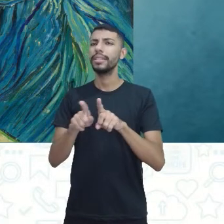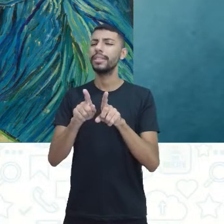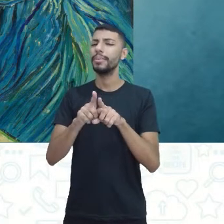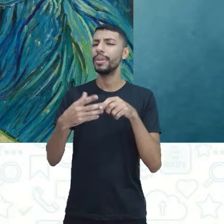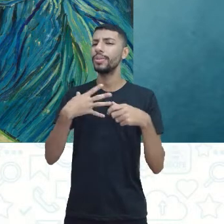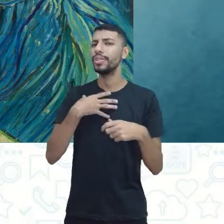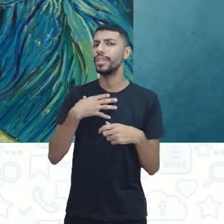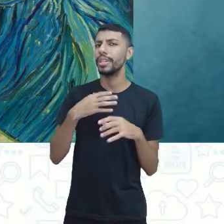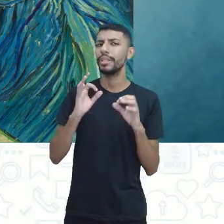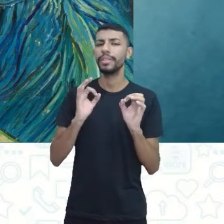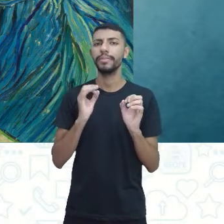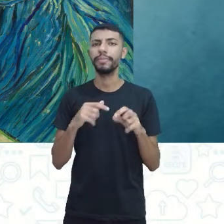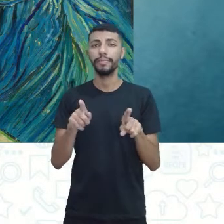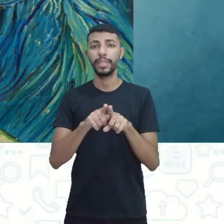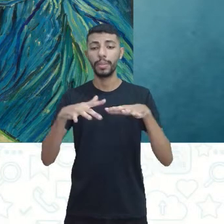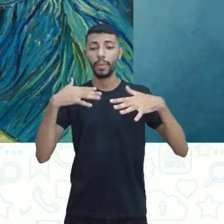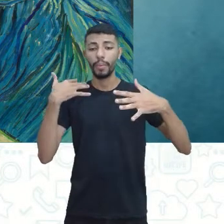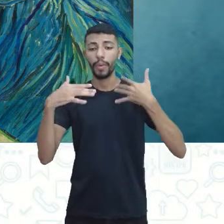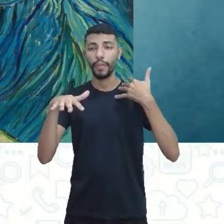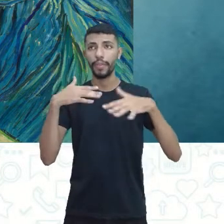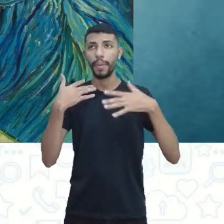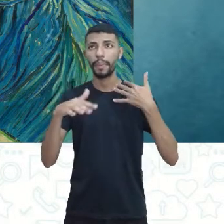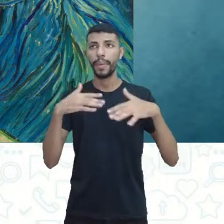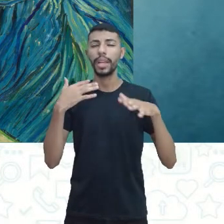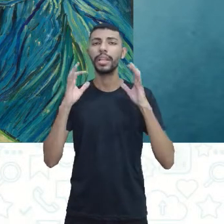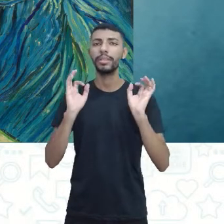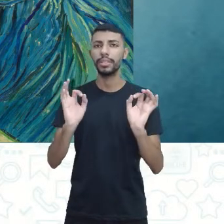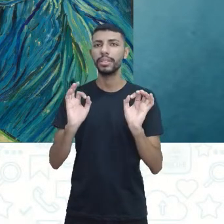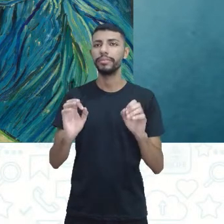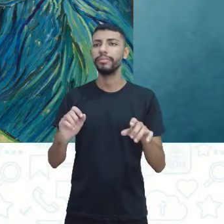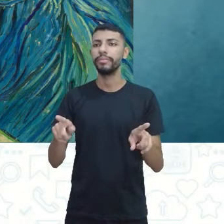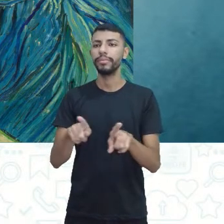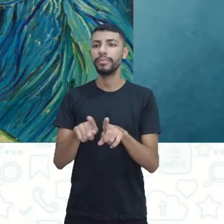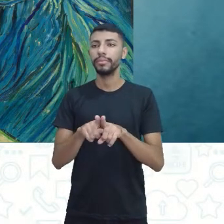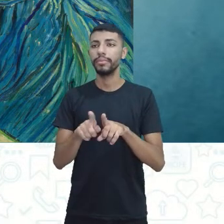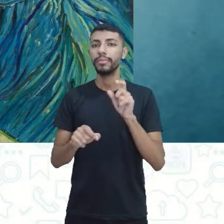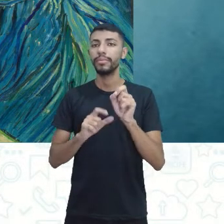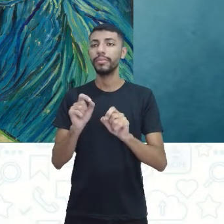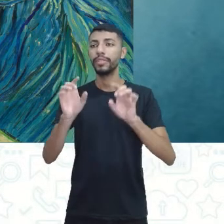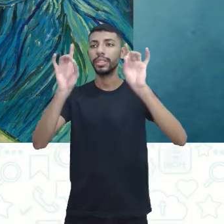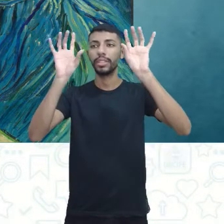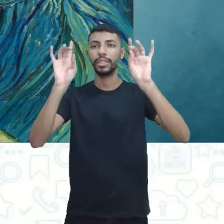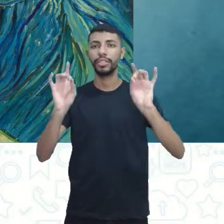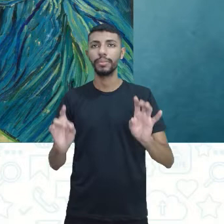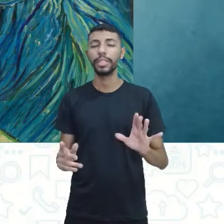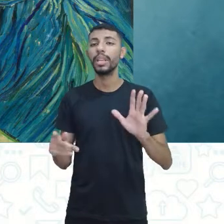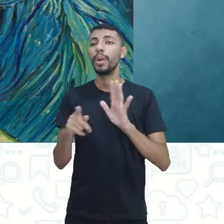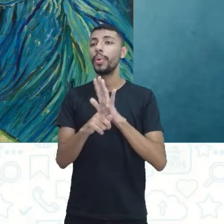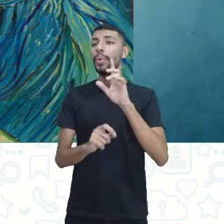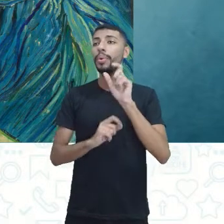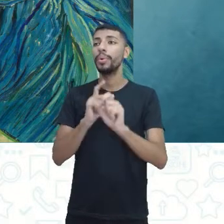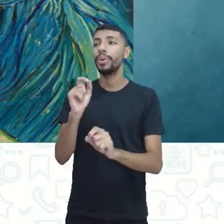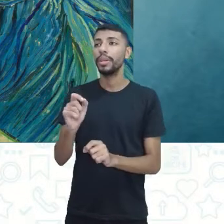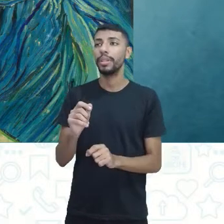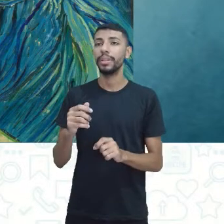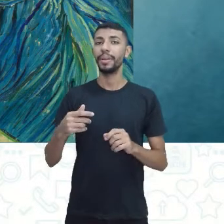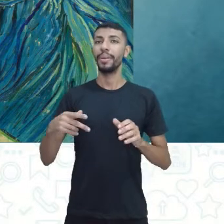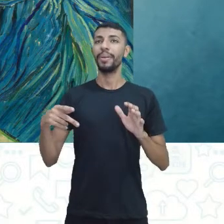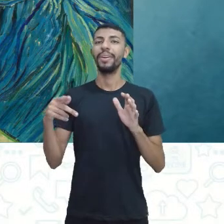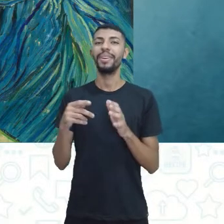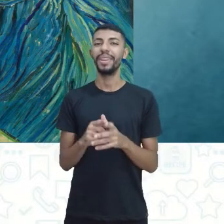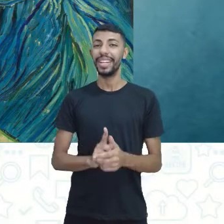formas, uma questão até de movimento mais orgânico, e em especial no autorretrato mais próximo de